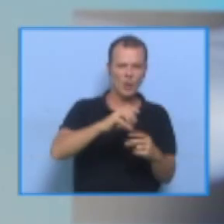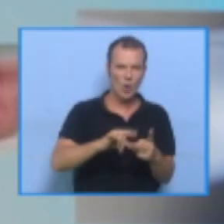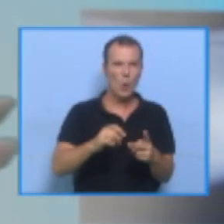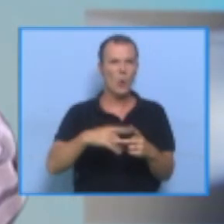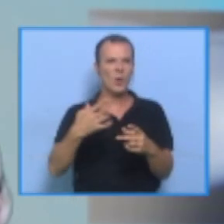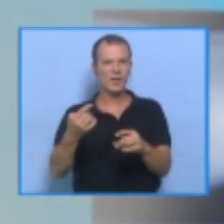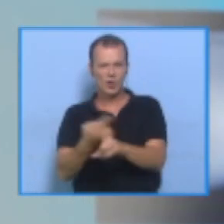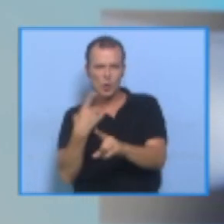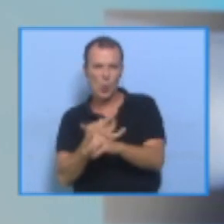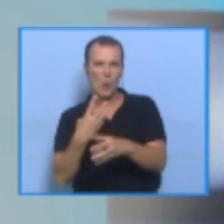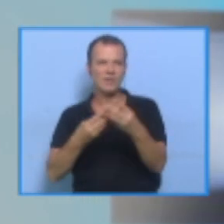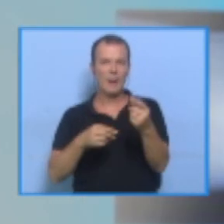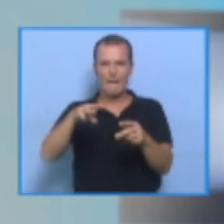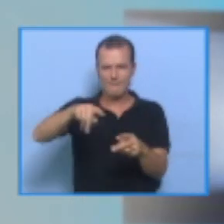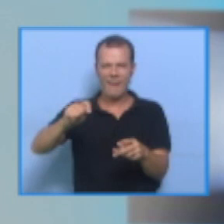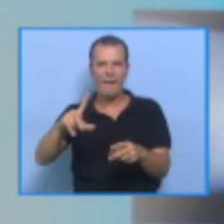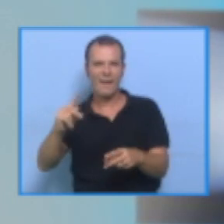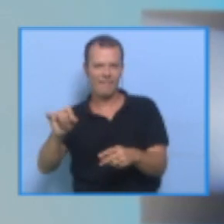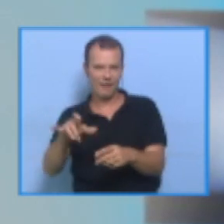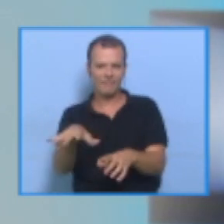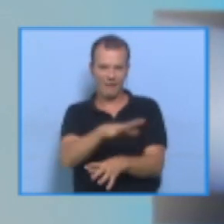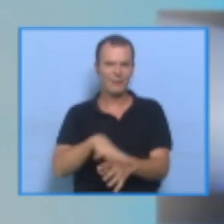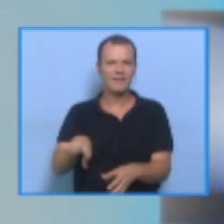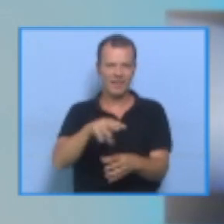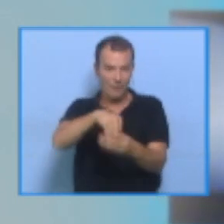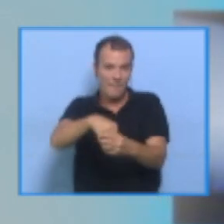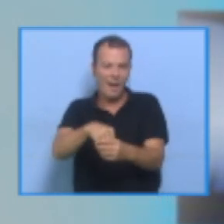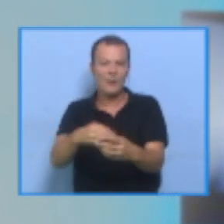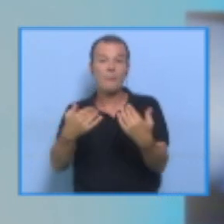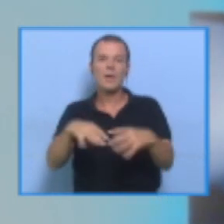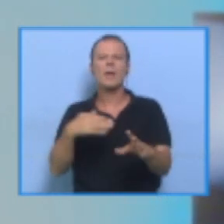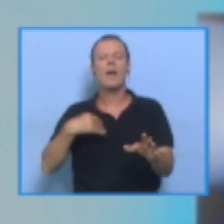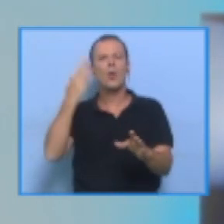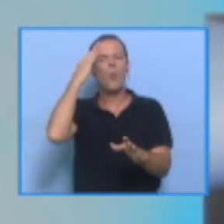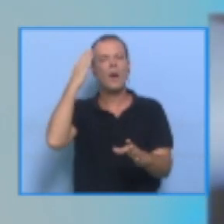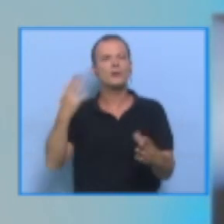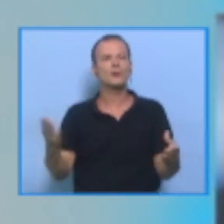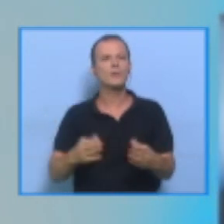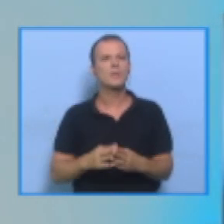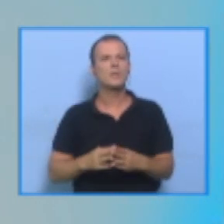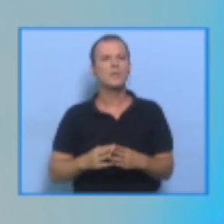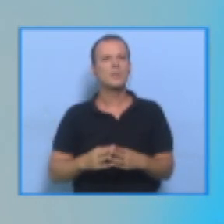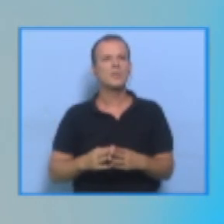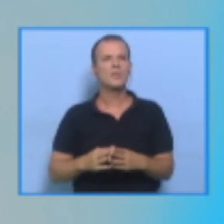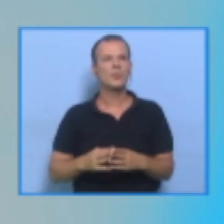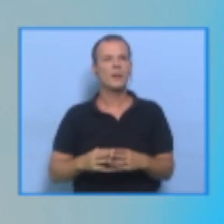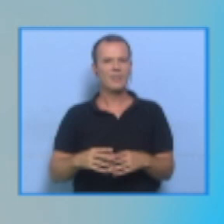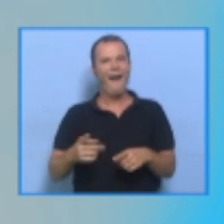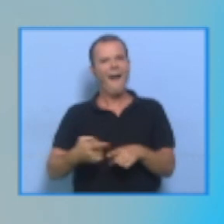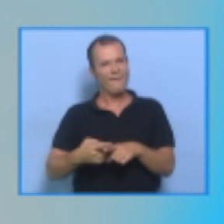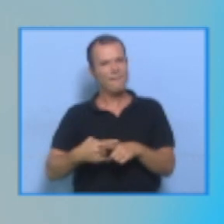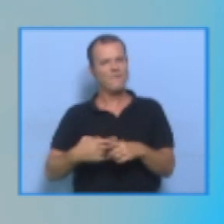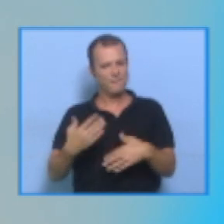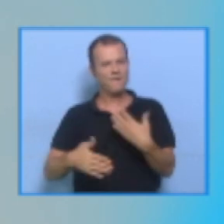é? De Macron e de Merkel. É esperar. Mas eu acho que é muito, digamos, muito inspiradora